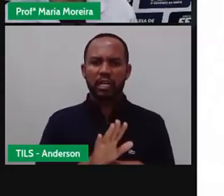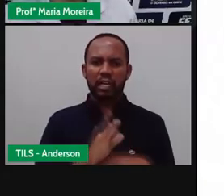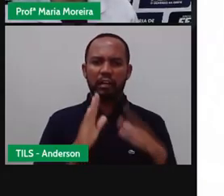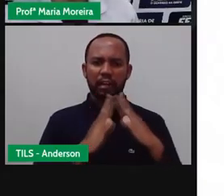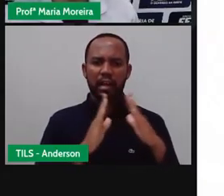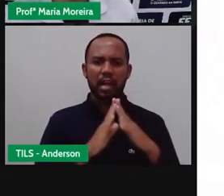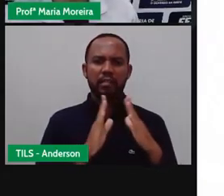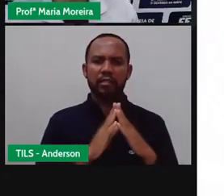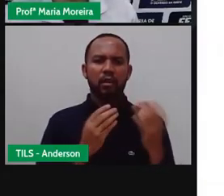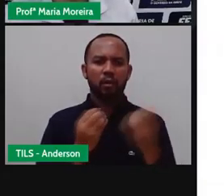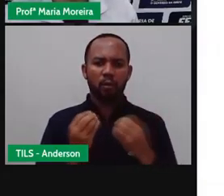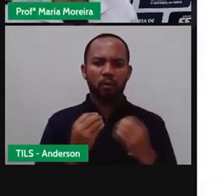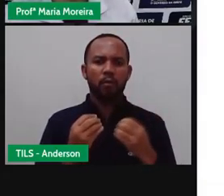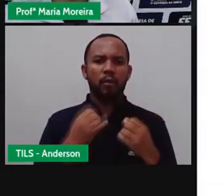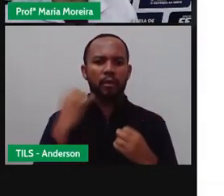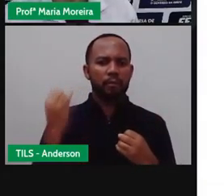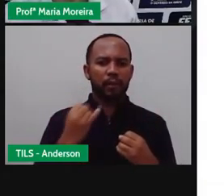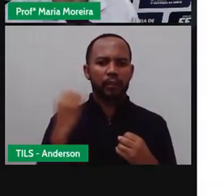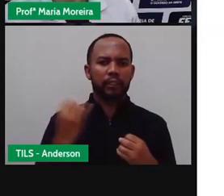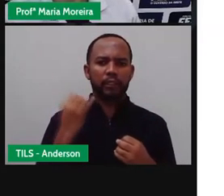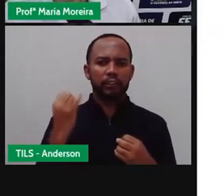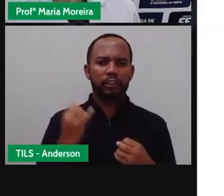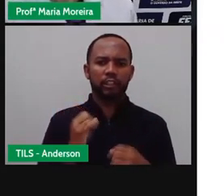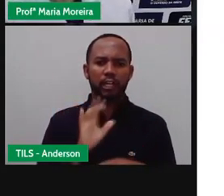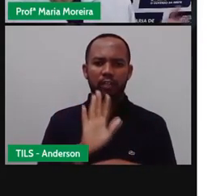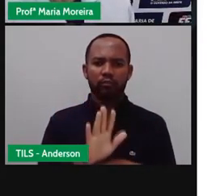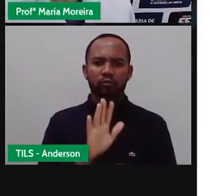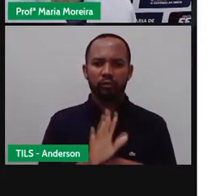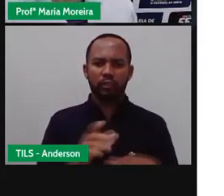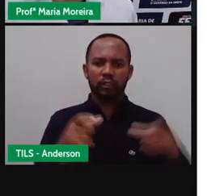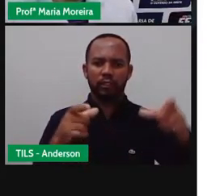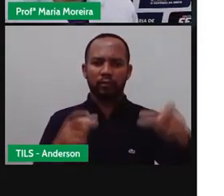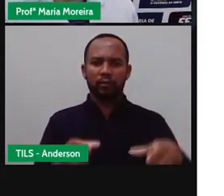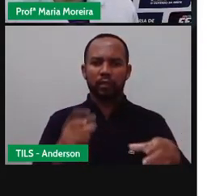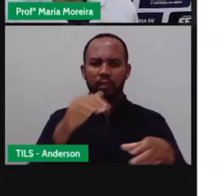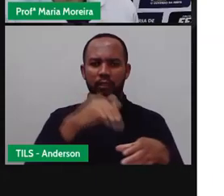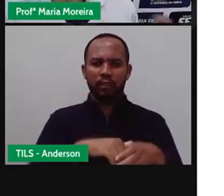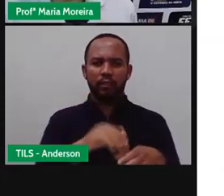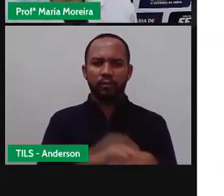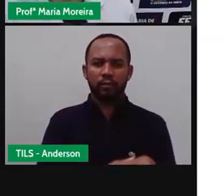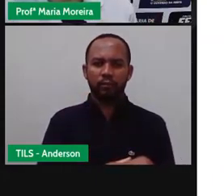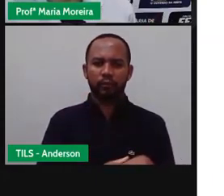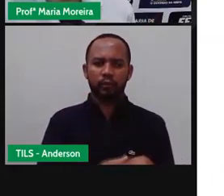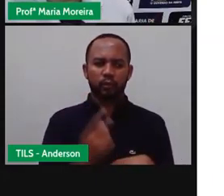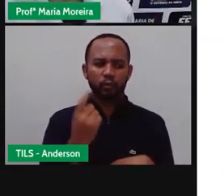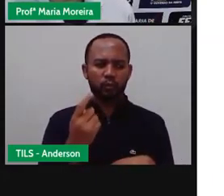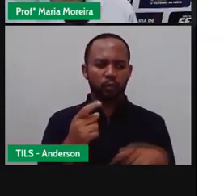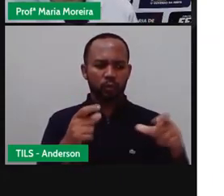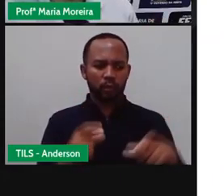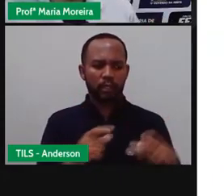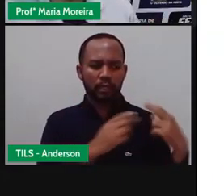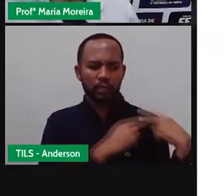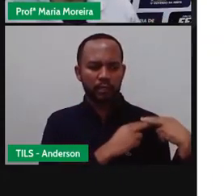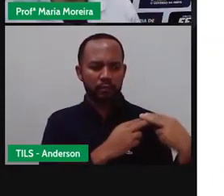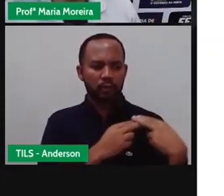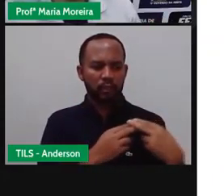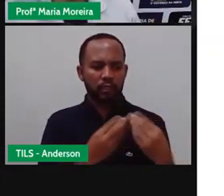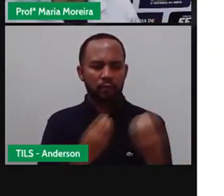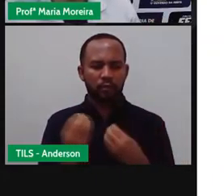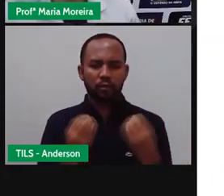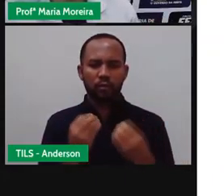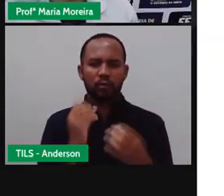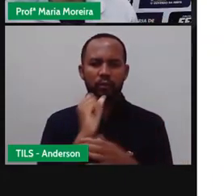tarefa é muito importante, tá, gente? Bom, em um formigueiro, há as formigas que são responsáveis pela